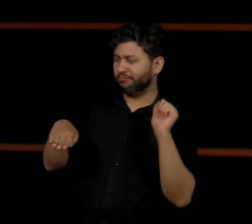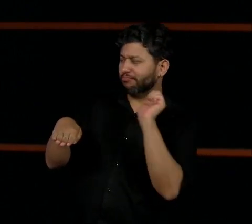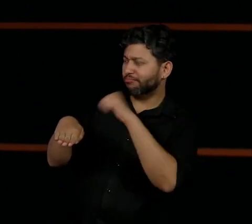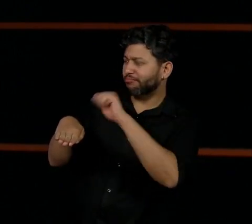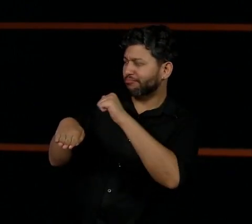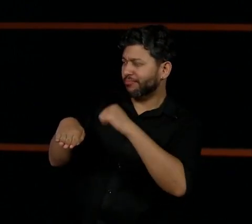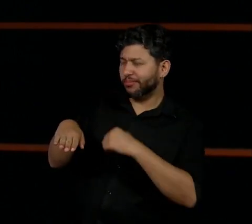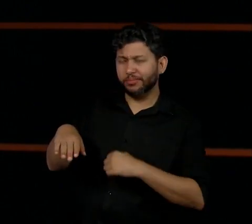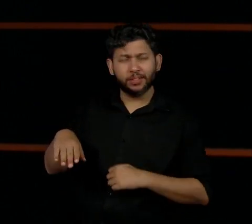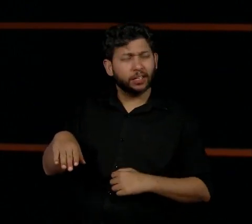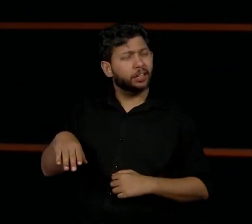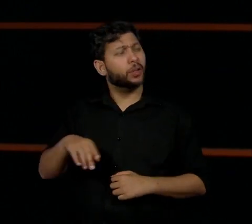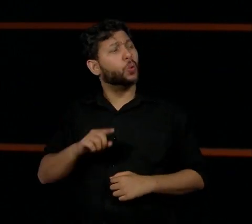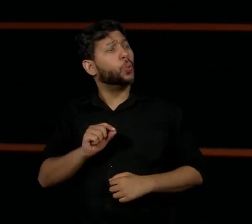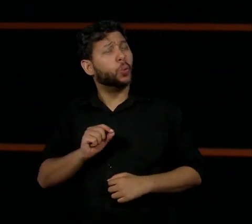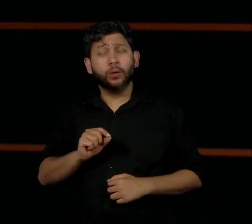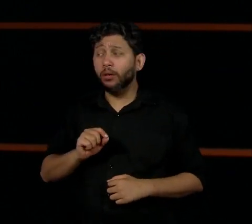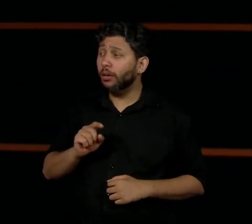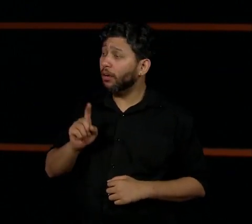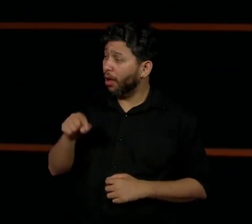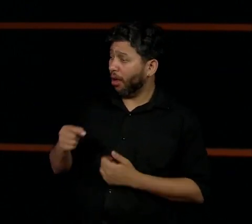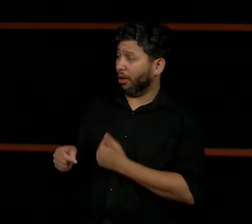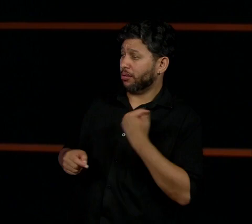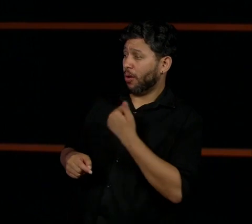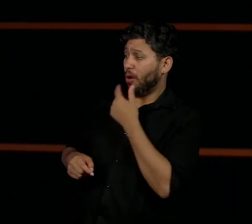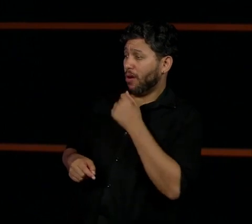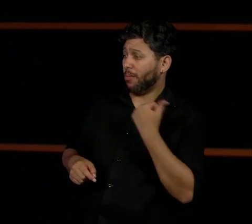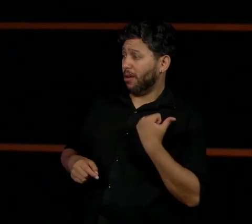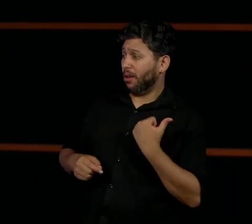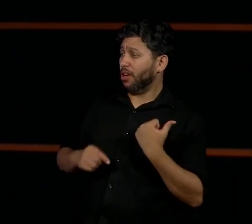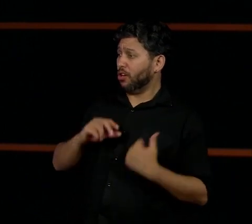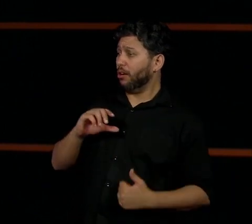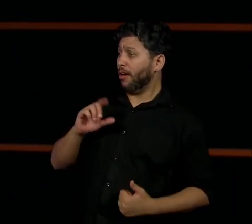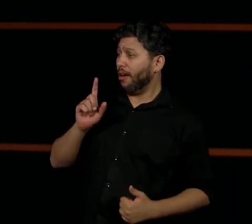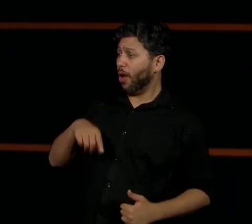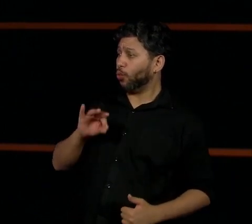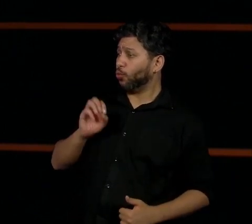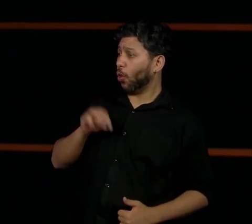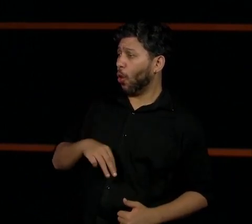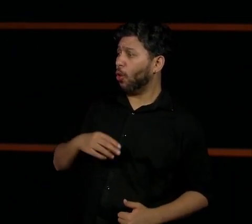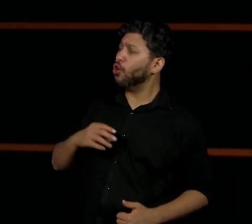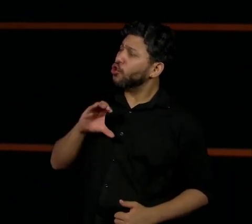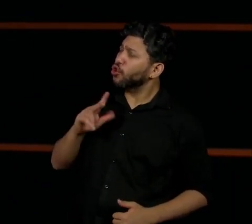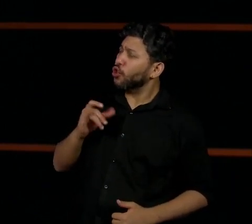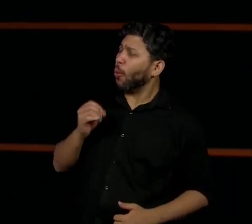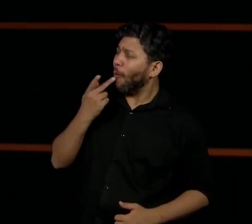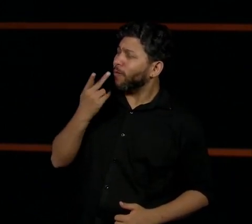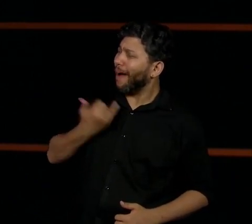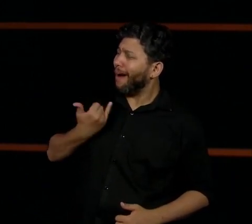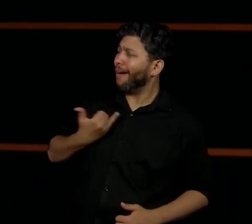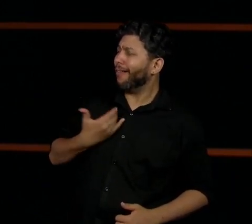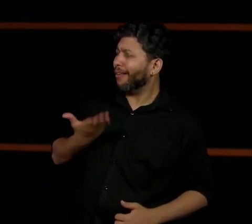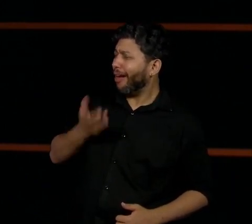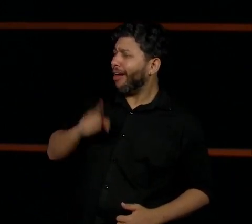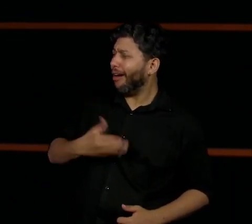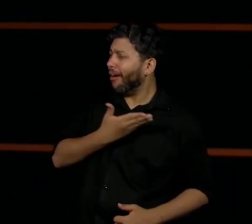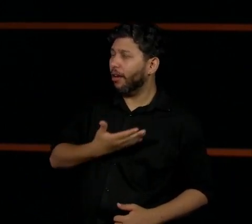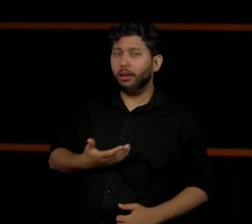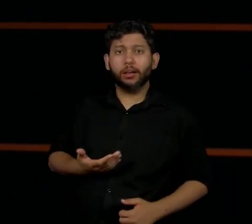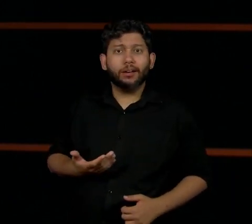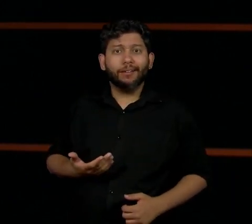o cara que o Chico Anísio está falando. Aí o Boni, seja bem-vindo, seja bem-vindo. E eu conheço ali o Boni rapidamente,